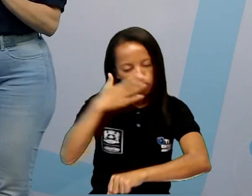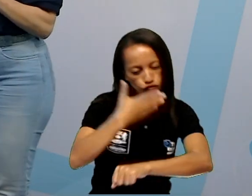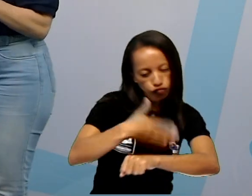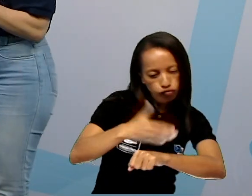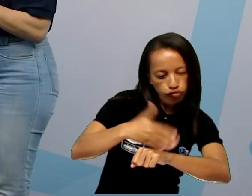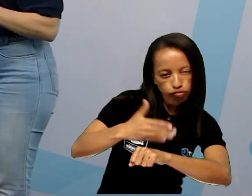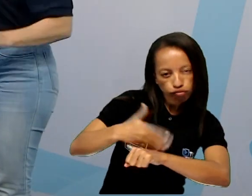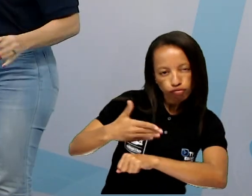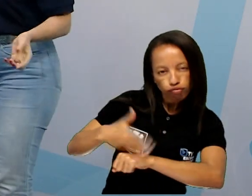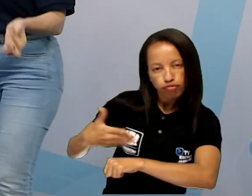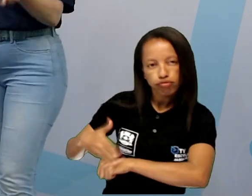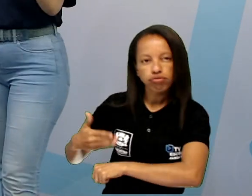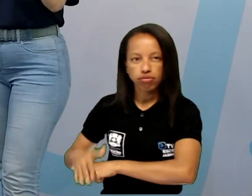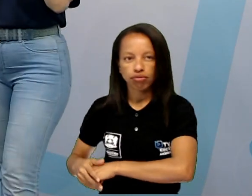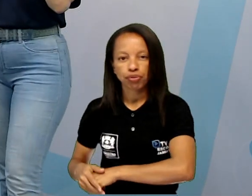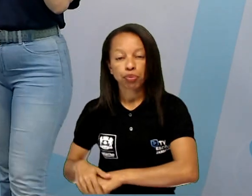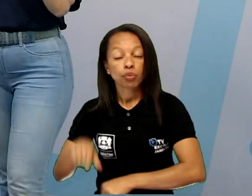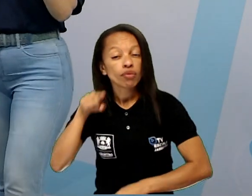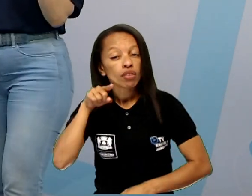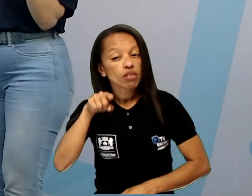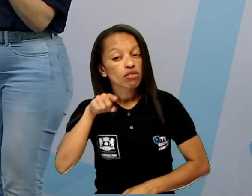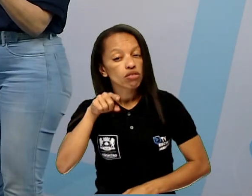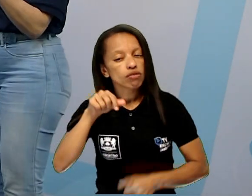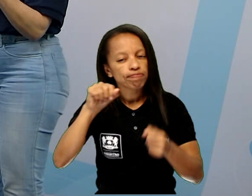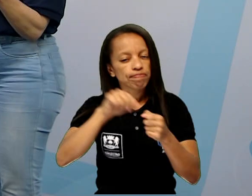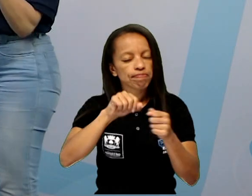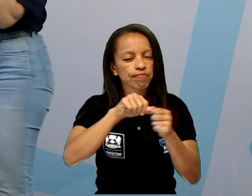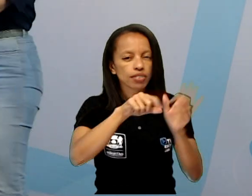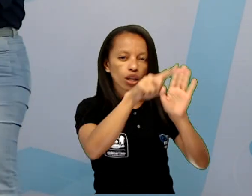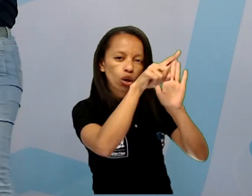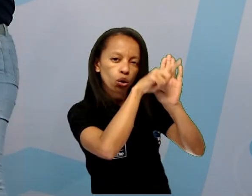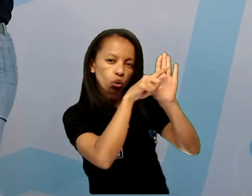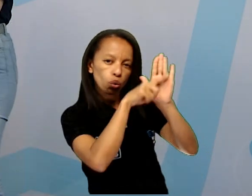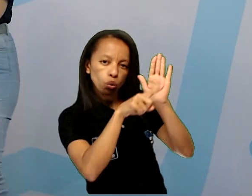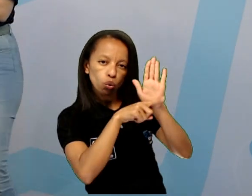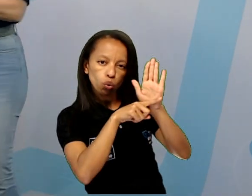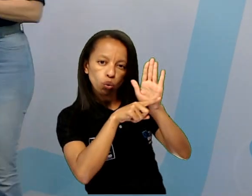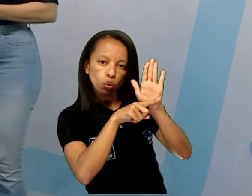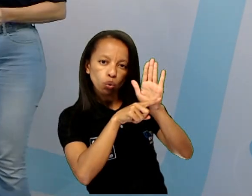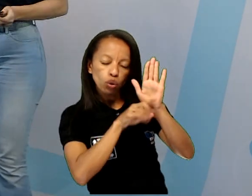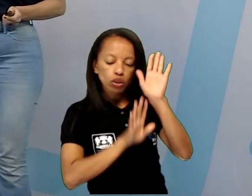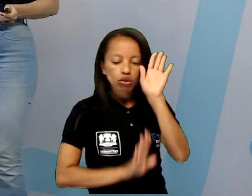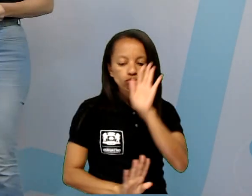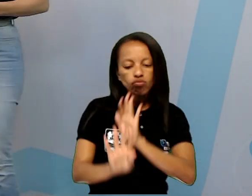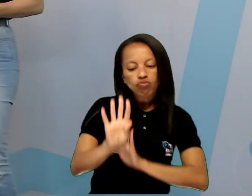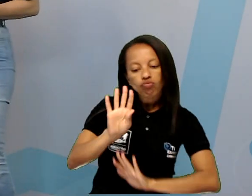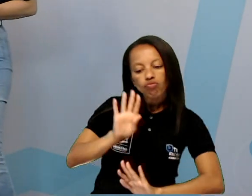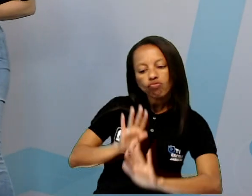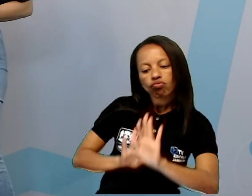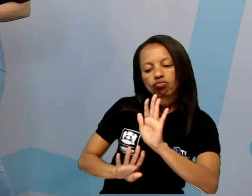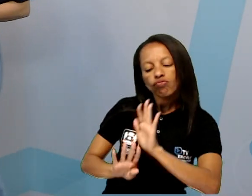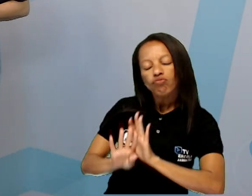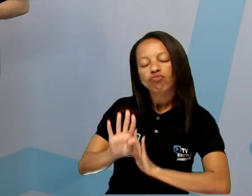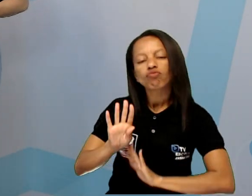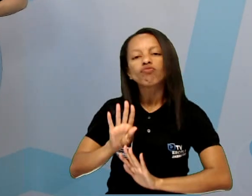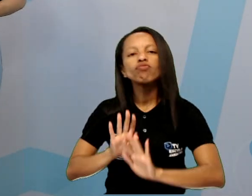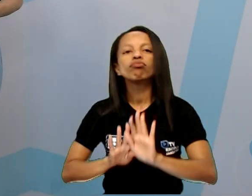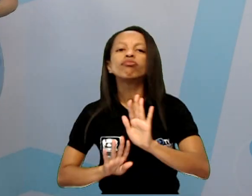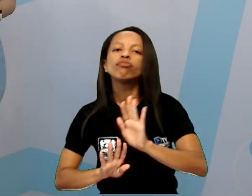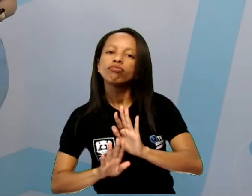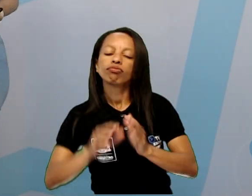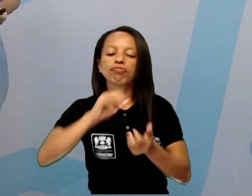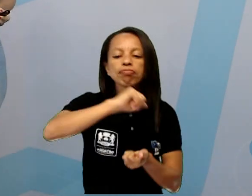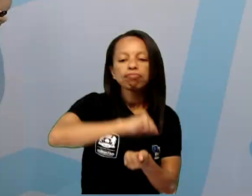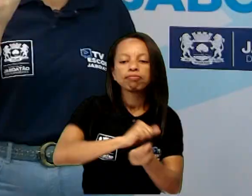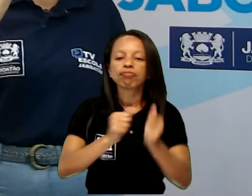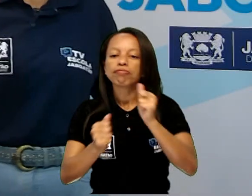na massa. Você vai fazer uma lista de prevenção de acidentes, adaptando às